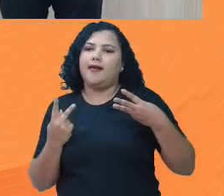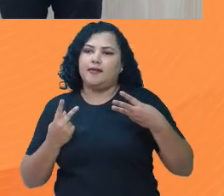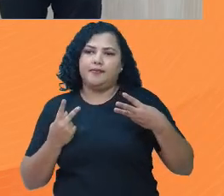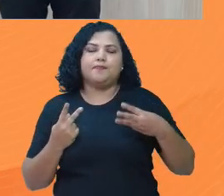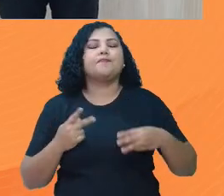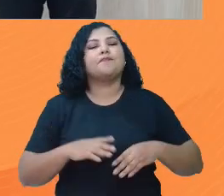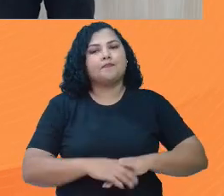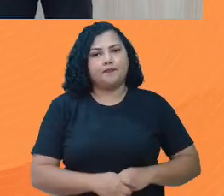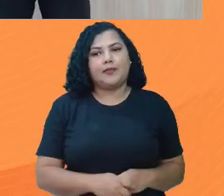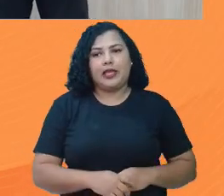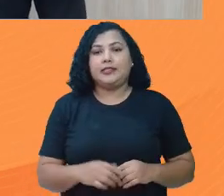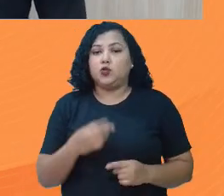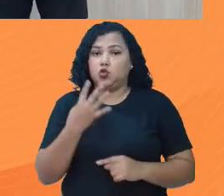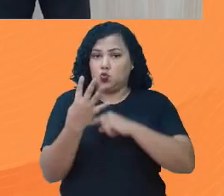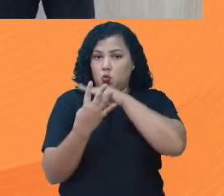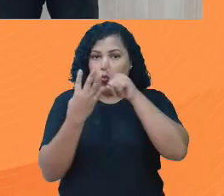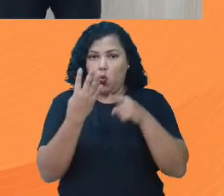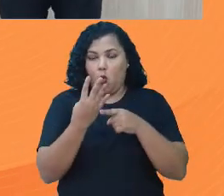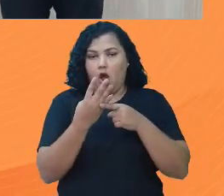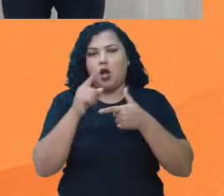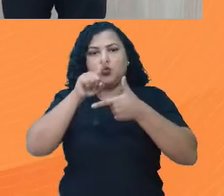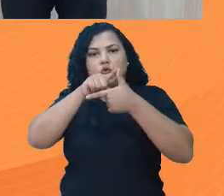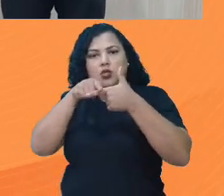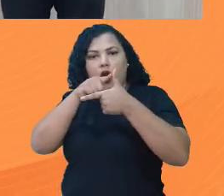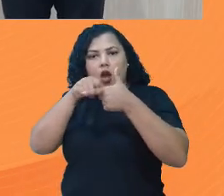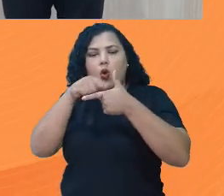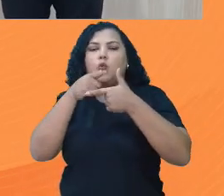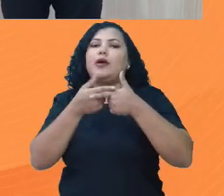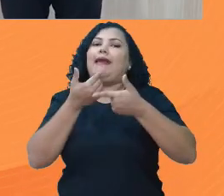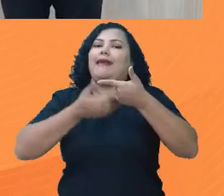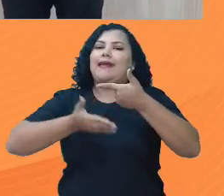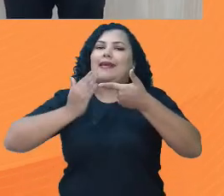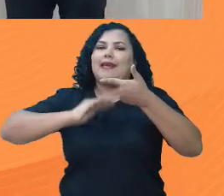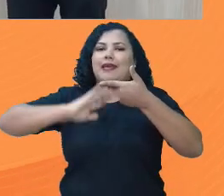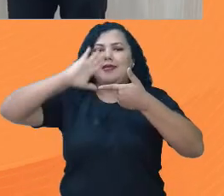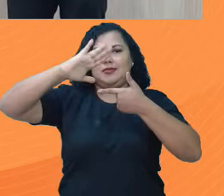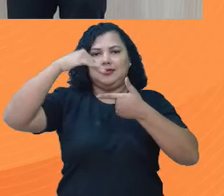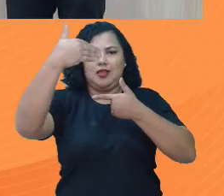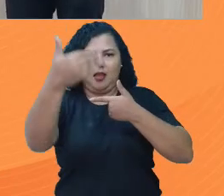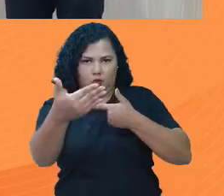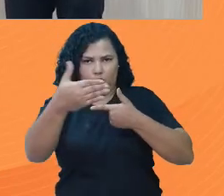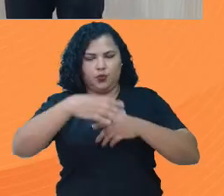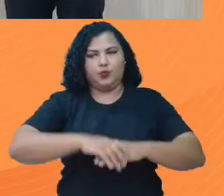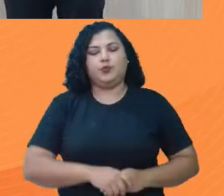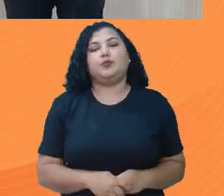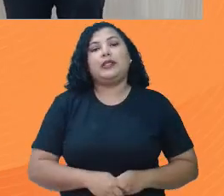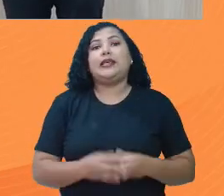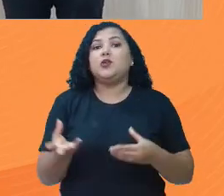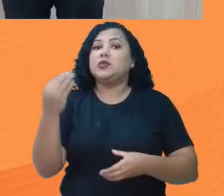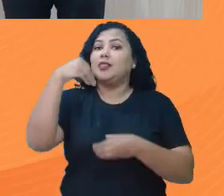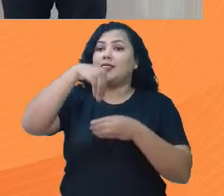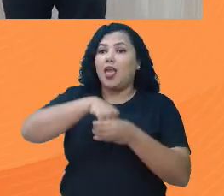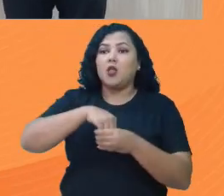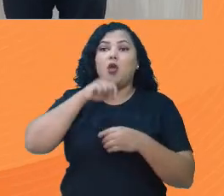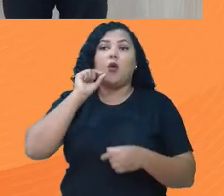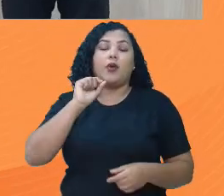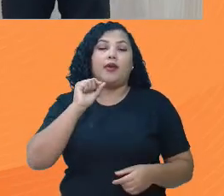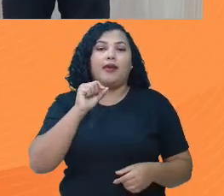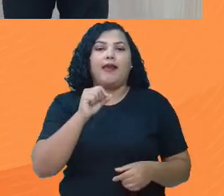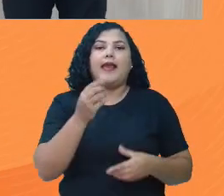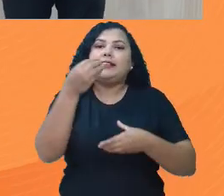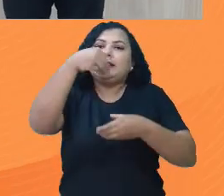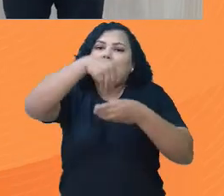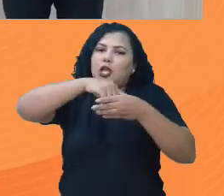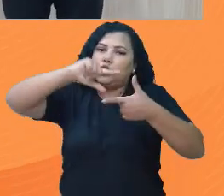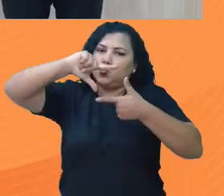ângulo H. Então, esses 4 ângulozinhos aí, eles são ângulos externos, tá bom? E os ângulos internos são os ângulos que